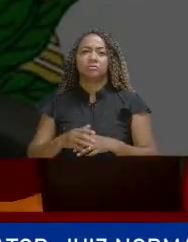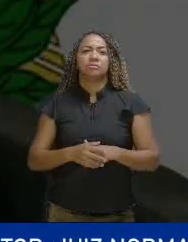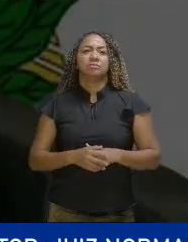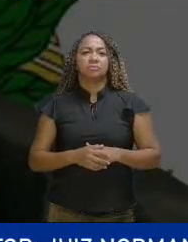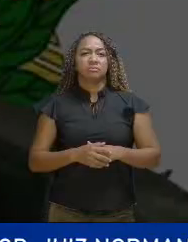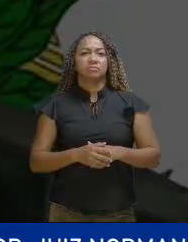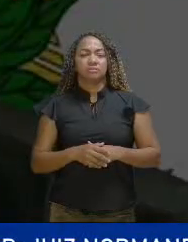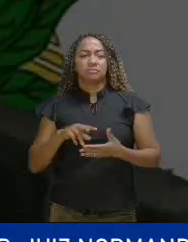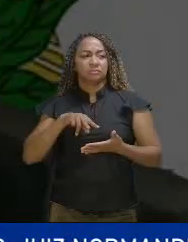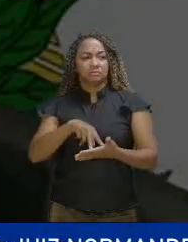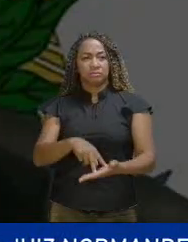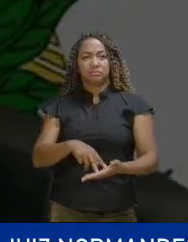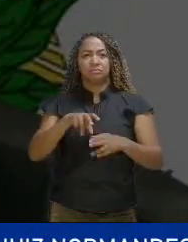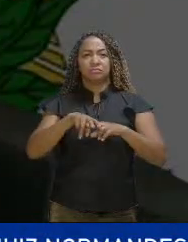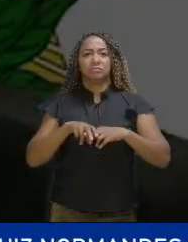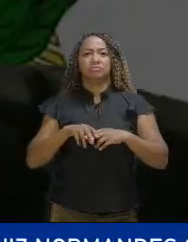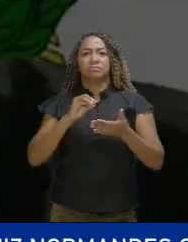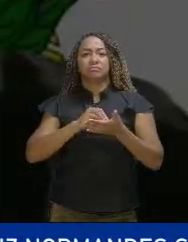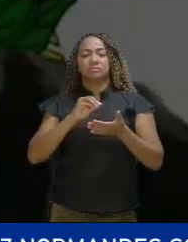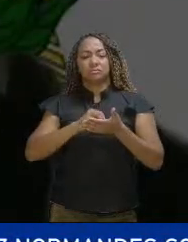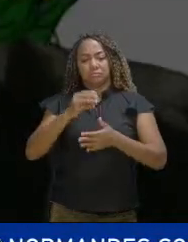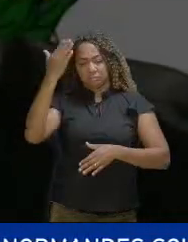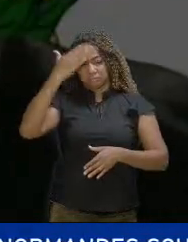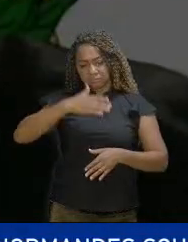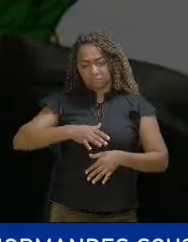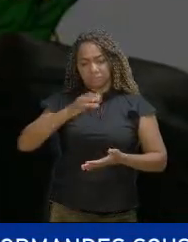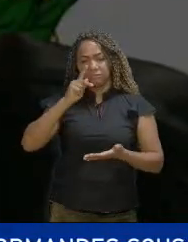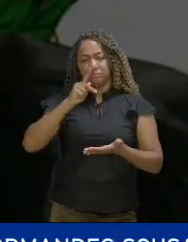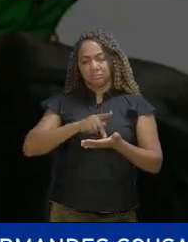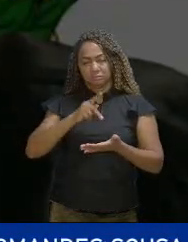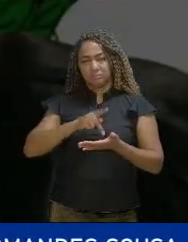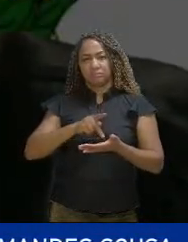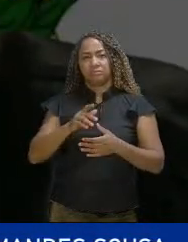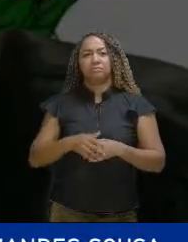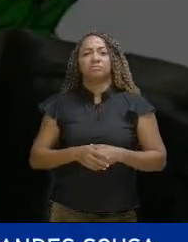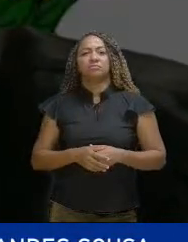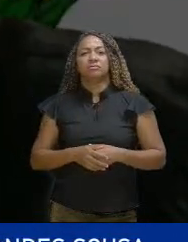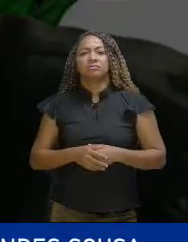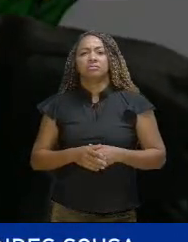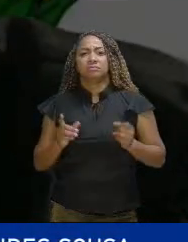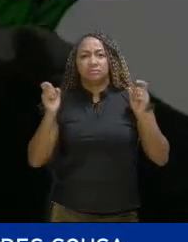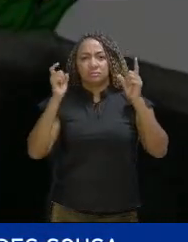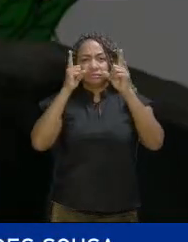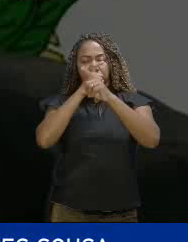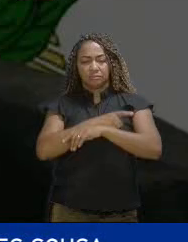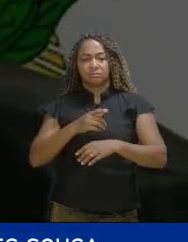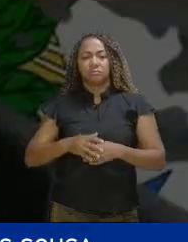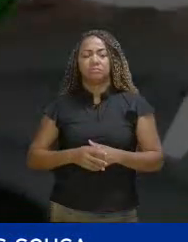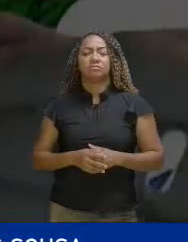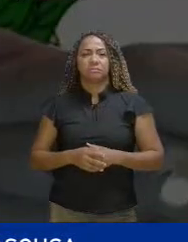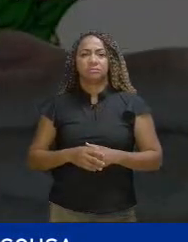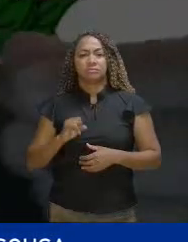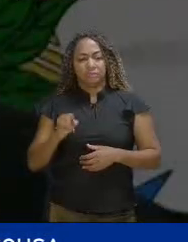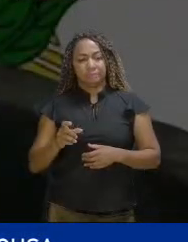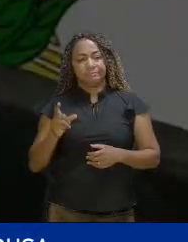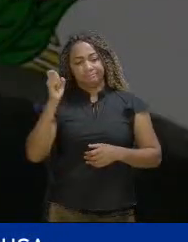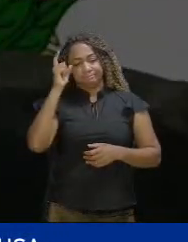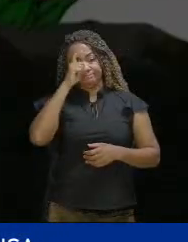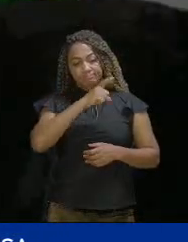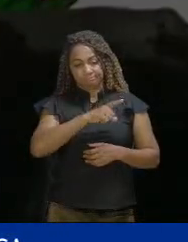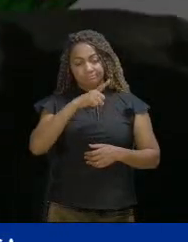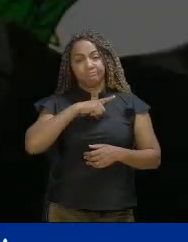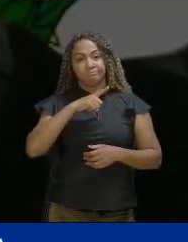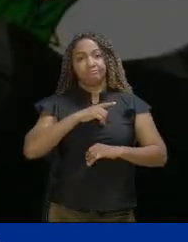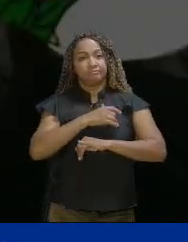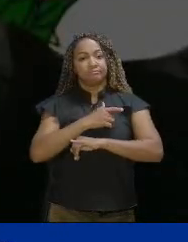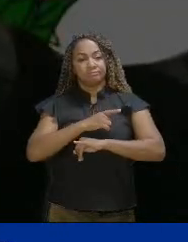se sustenta diante da ausência de comprovação concreta e idônea de tais dificuldades. É óbvio que, se essas dificuldades existissem, deveriam ter